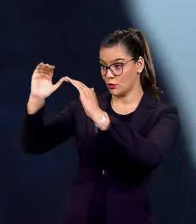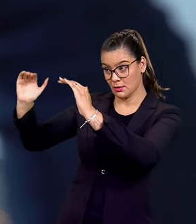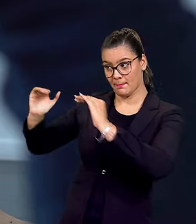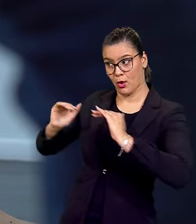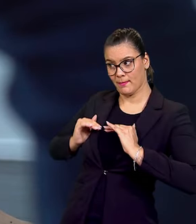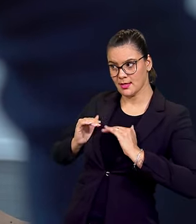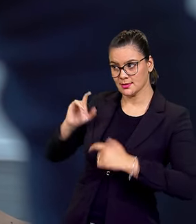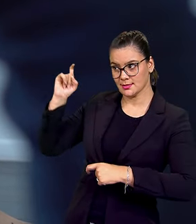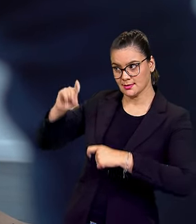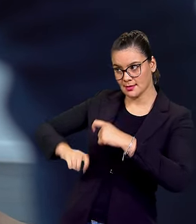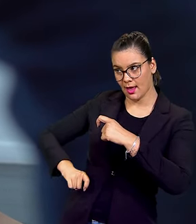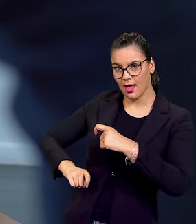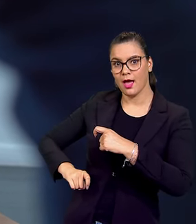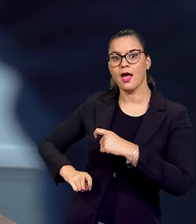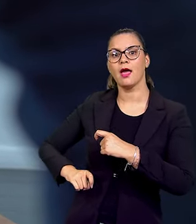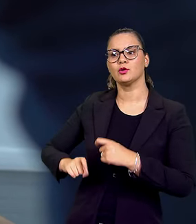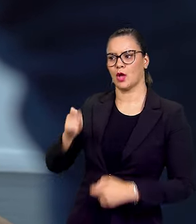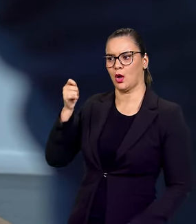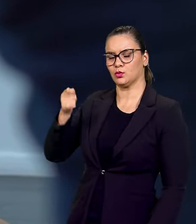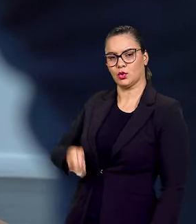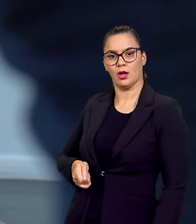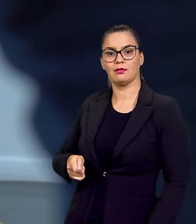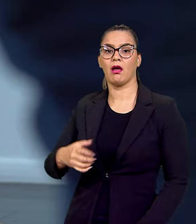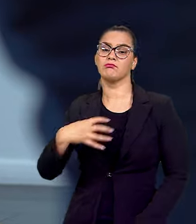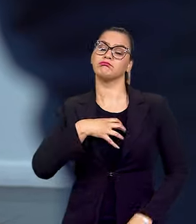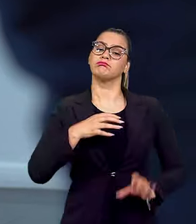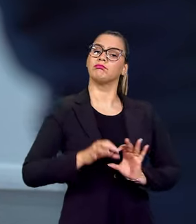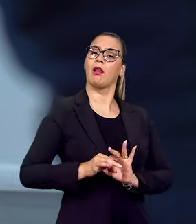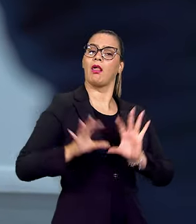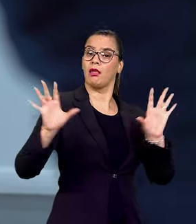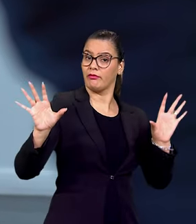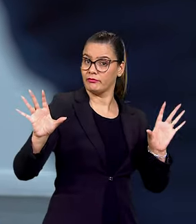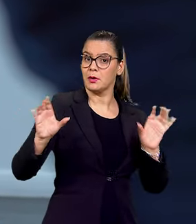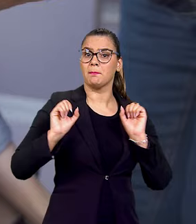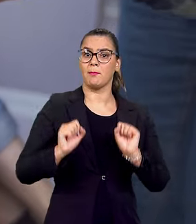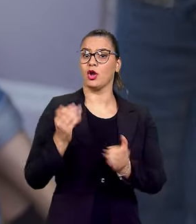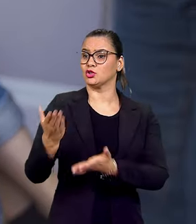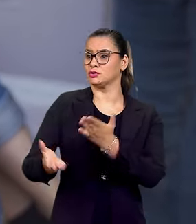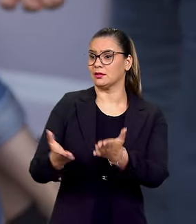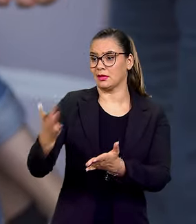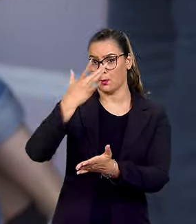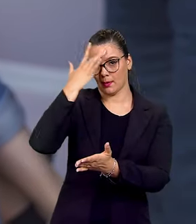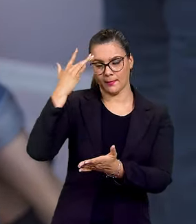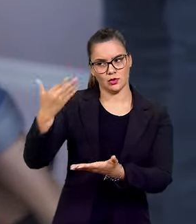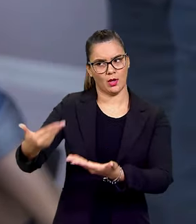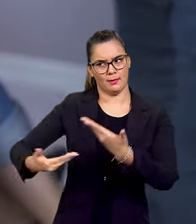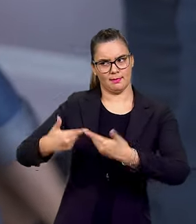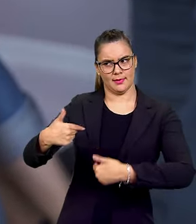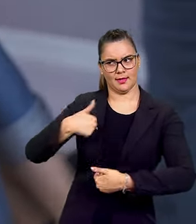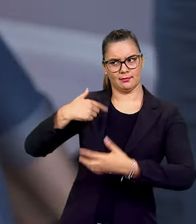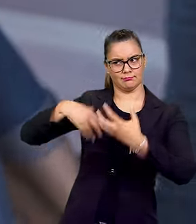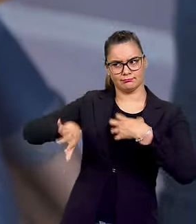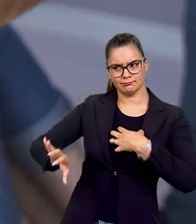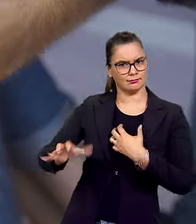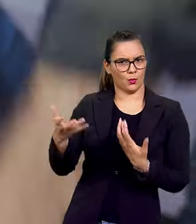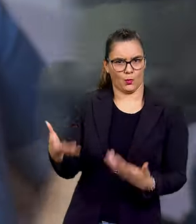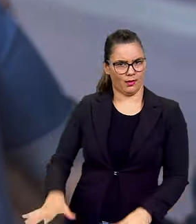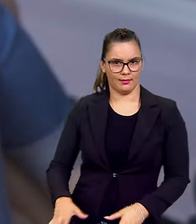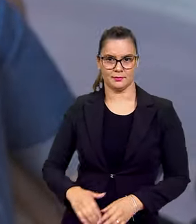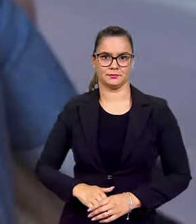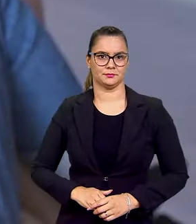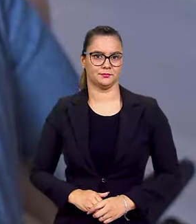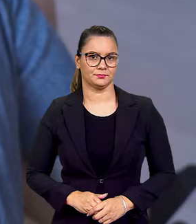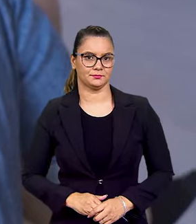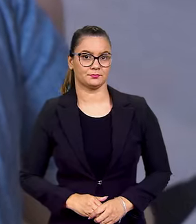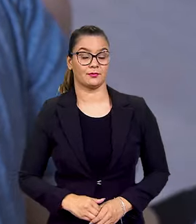direito a esperar obediência, sexo, a ter autoridade e mais liberdade, e que pode tratar uma pessoa de uma maneira que não gostaria